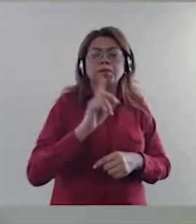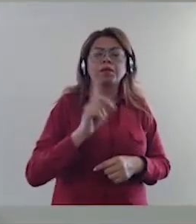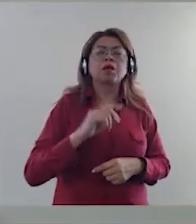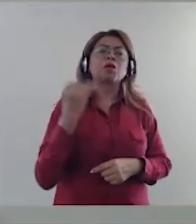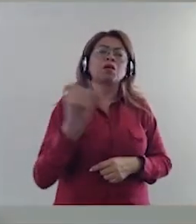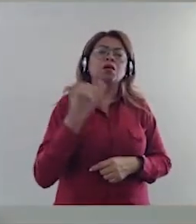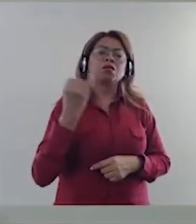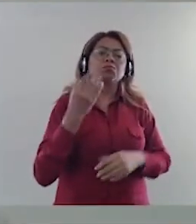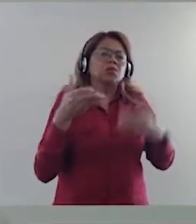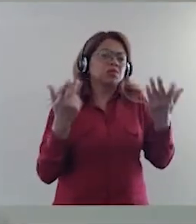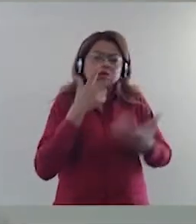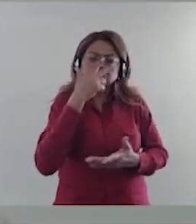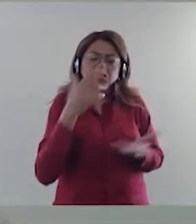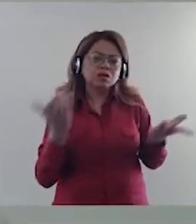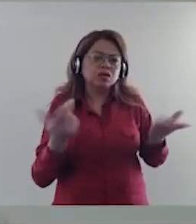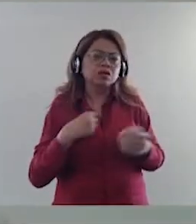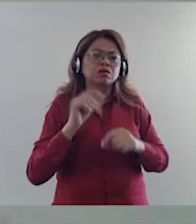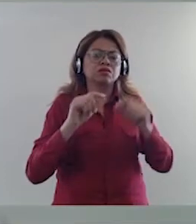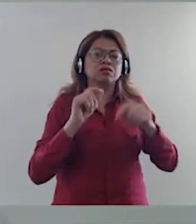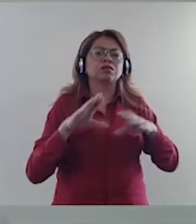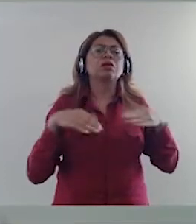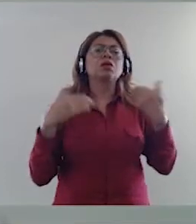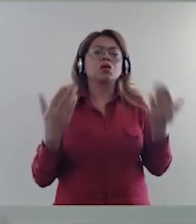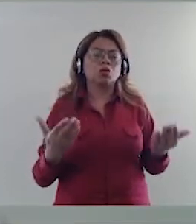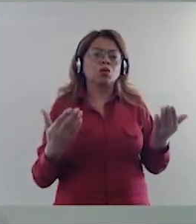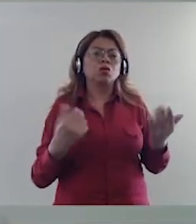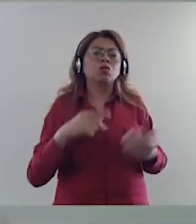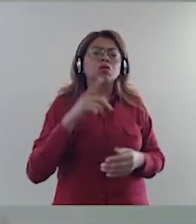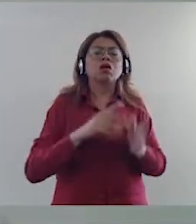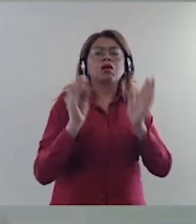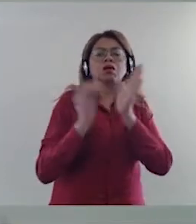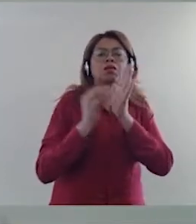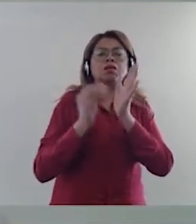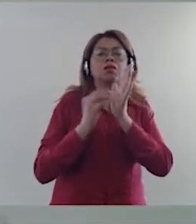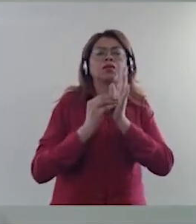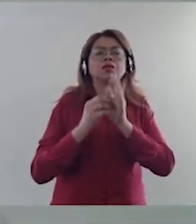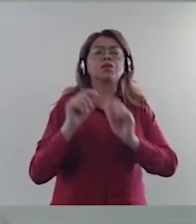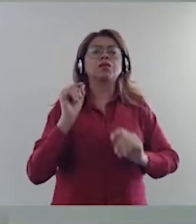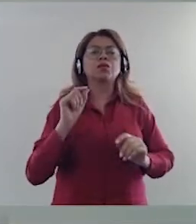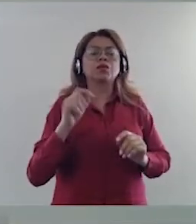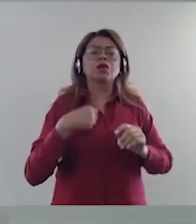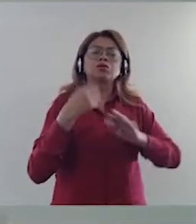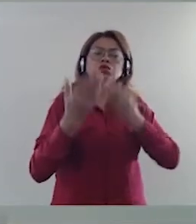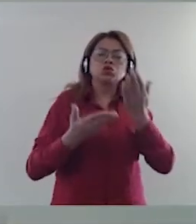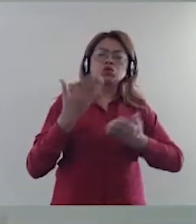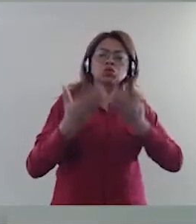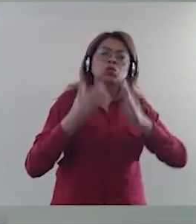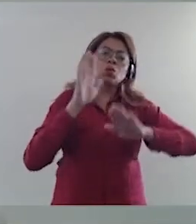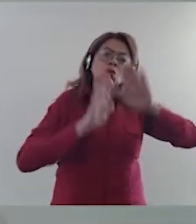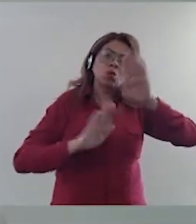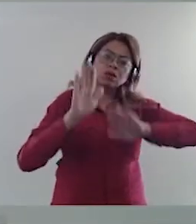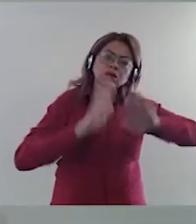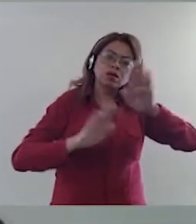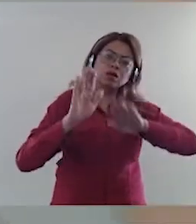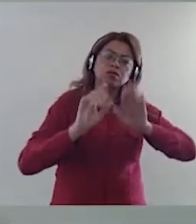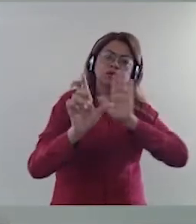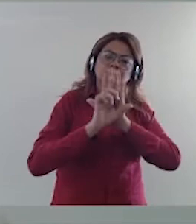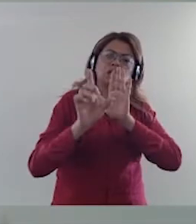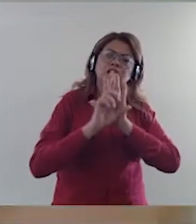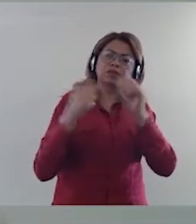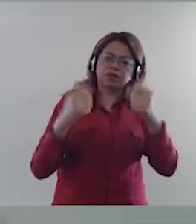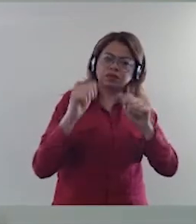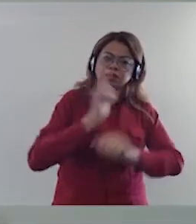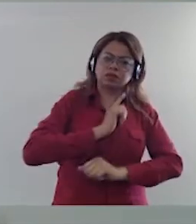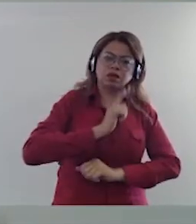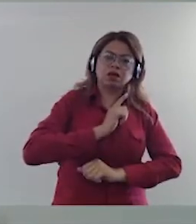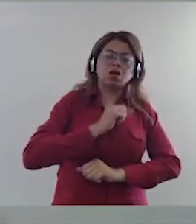da privacidade do que a falta de cuidado que as leis deveriam ter. Ontem mesmo eu recebi